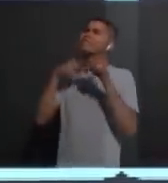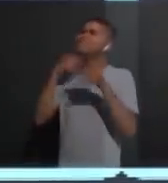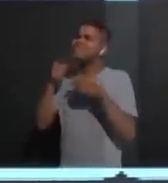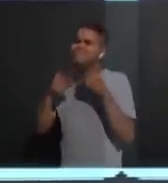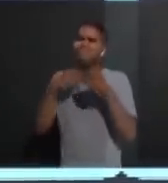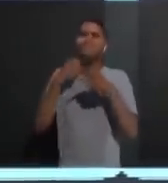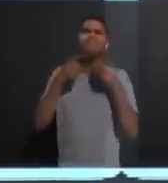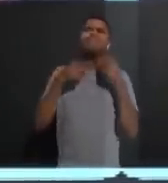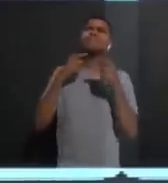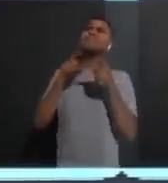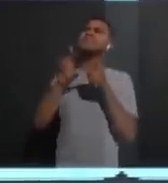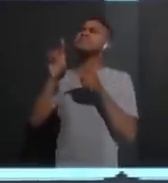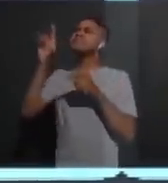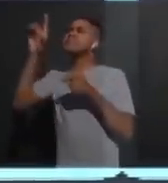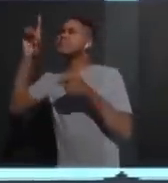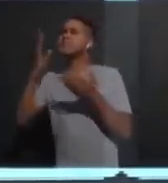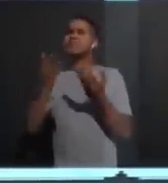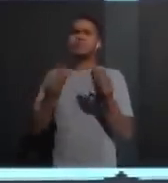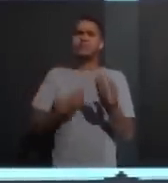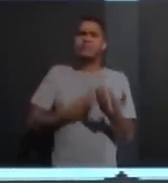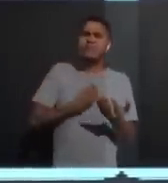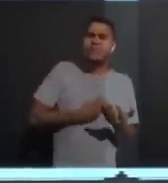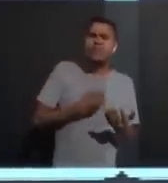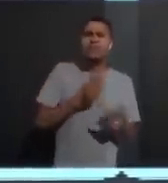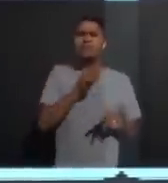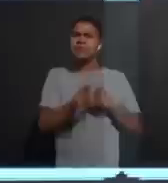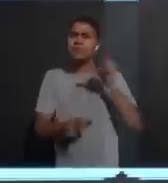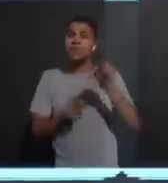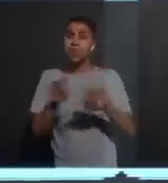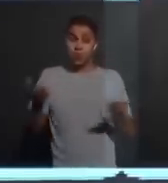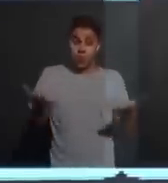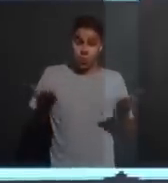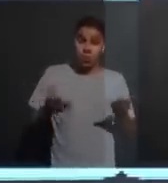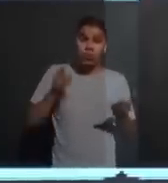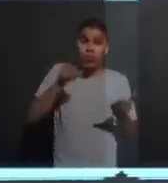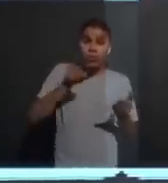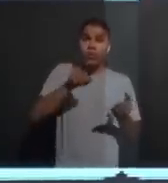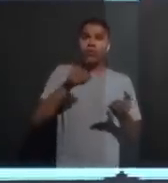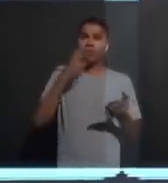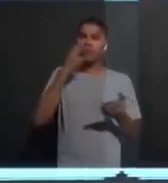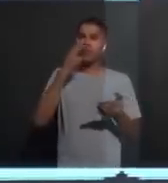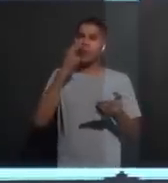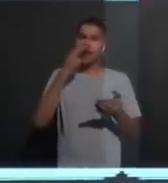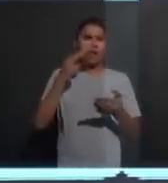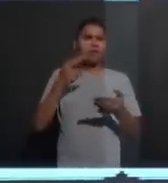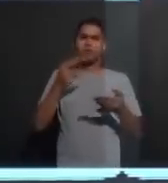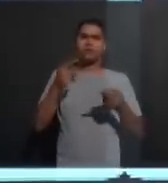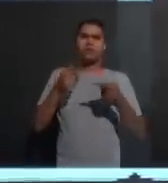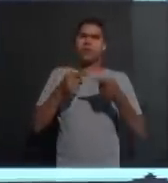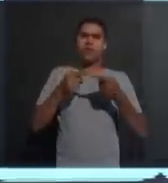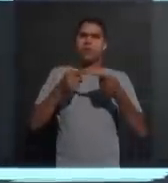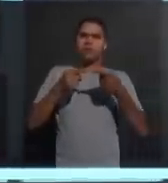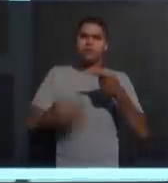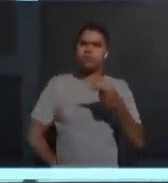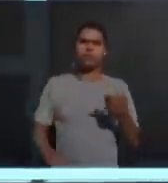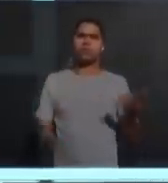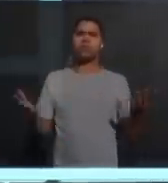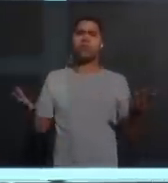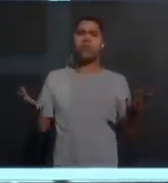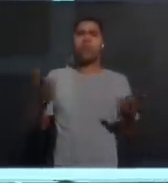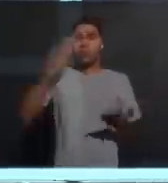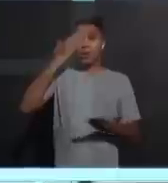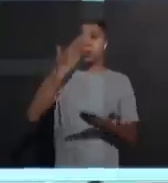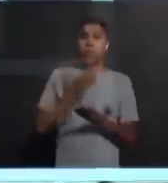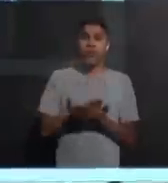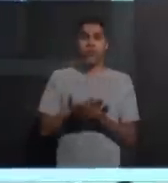diante de deus diante da vida com as pessoas hoje à noite de você quebra a romper com isso na sua vida ea